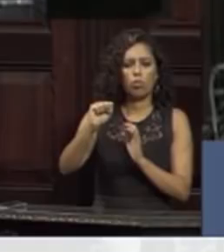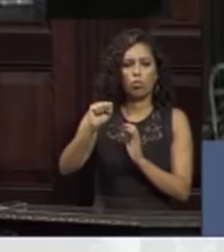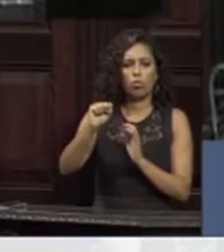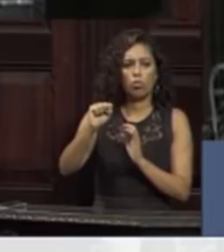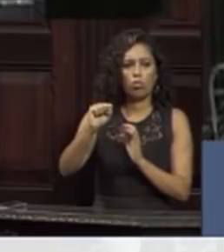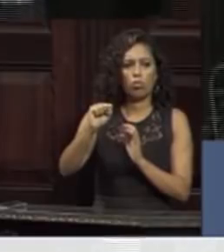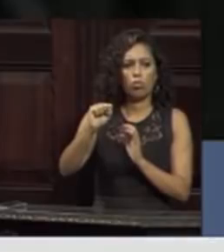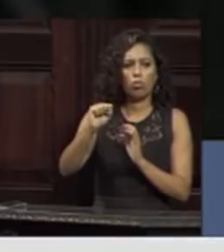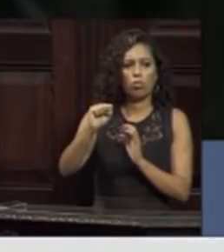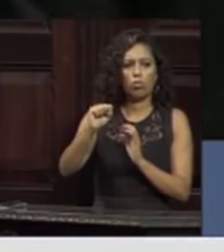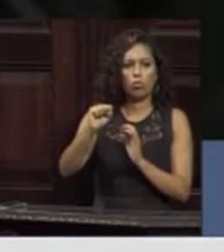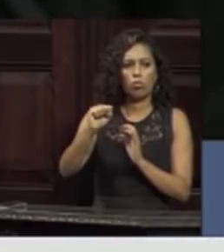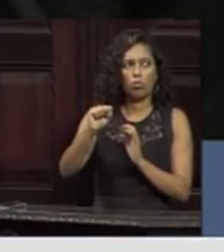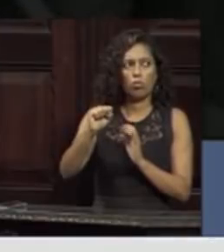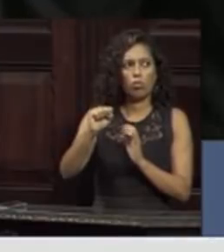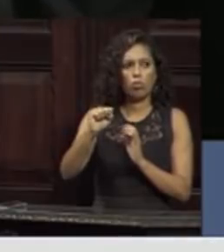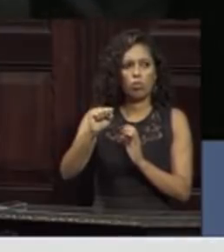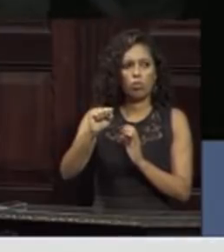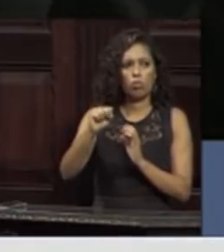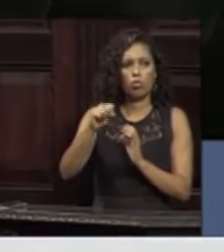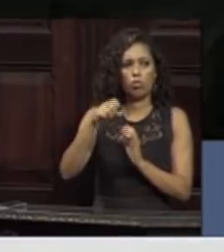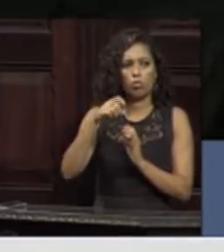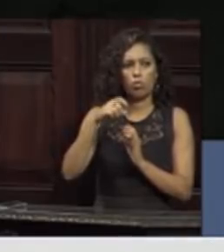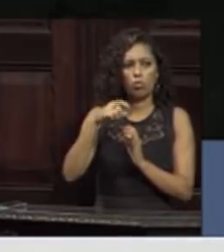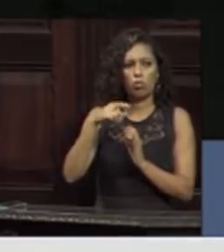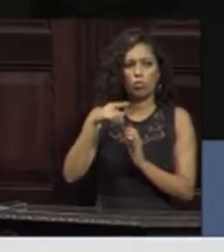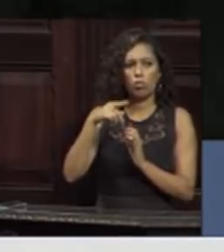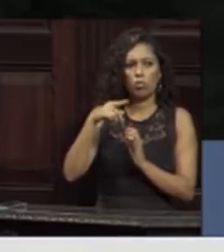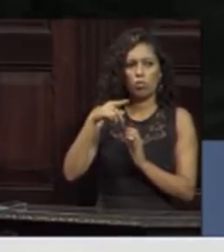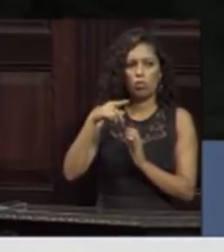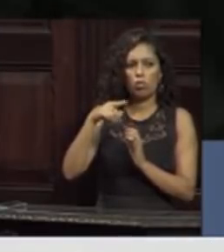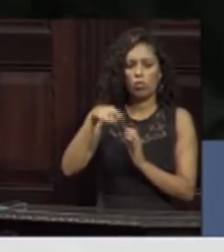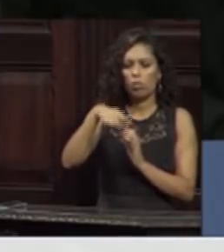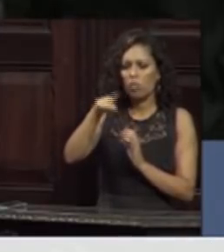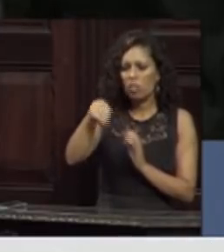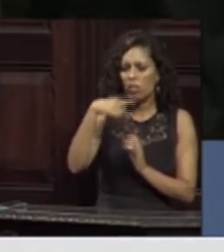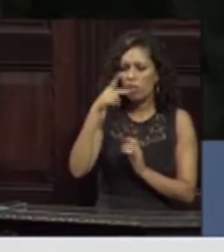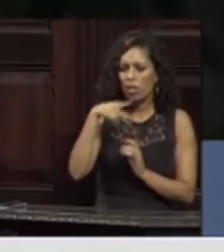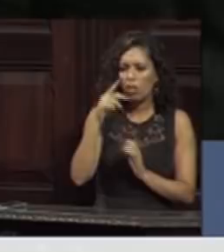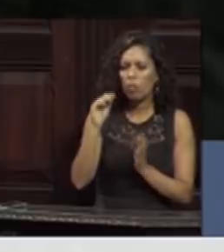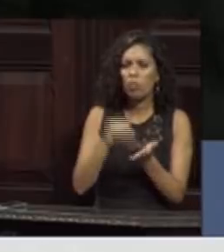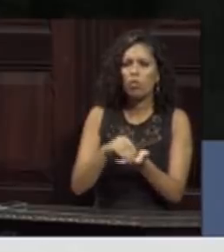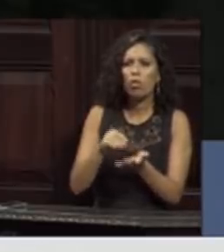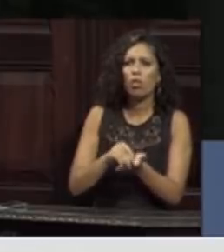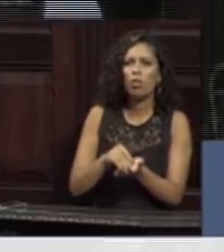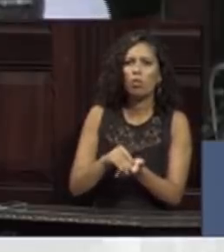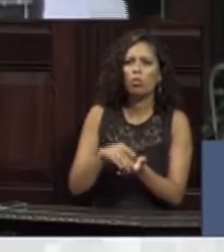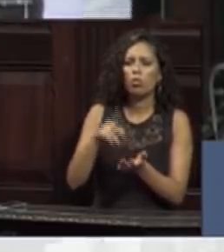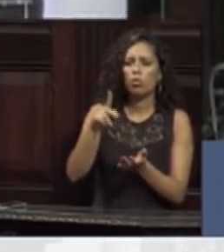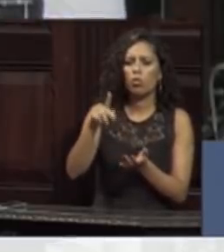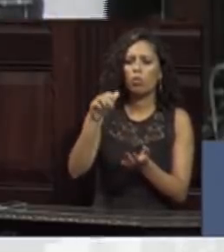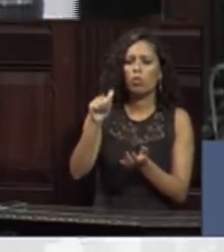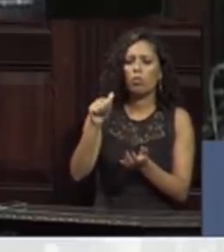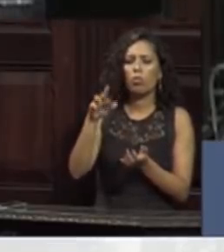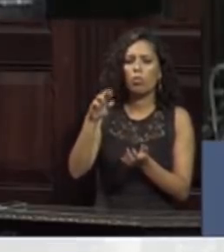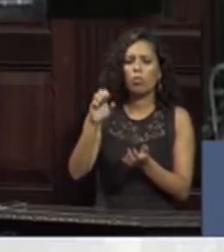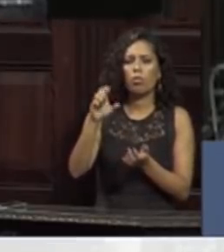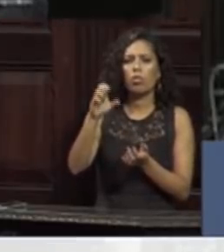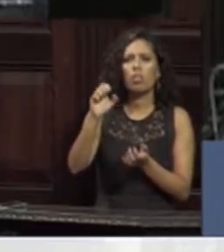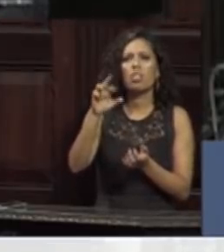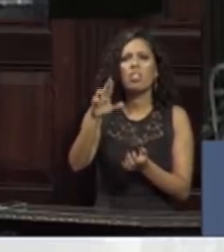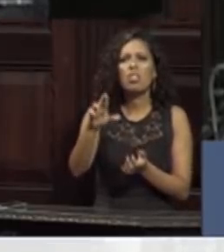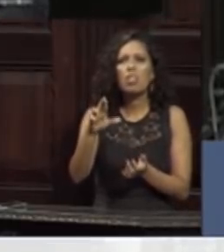senhor não colheu o parecer da Comissão de Orçamento, senhor presidente. Orçamento, Finanças, Fiscalização Financeira e